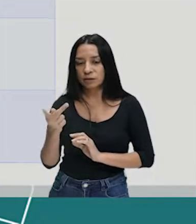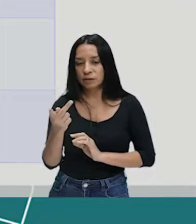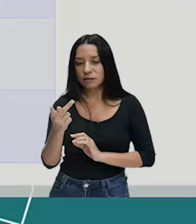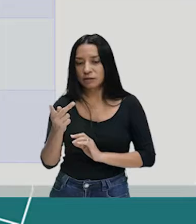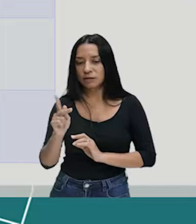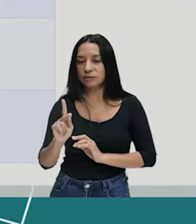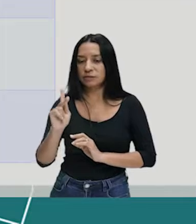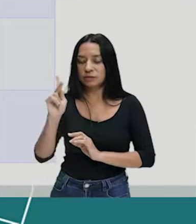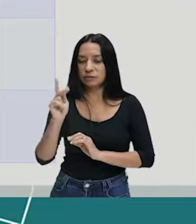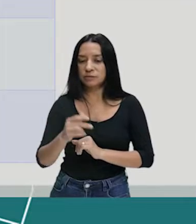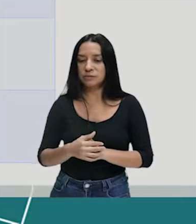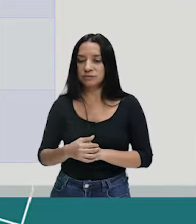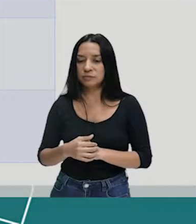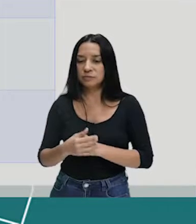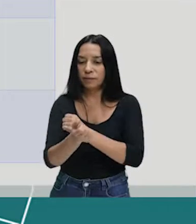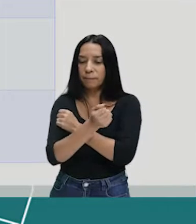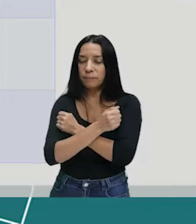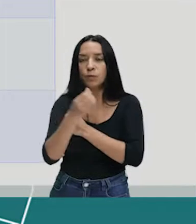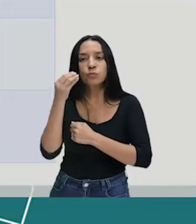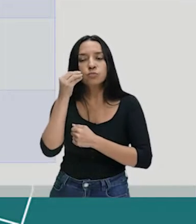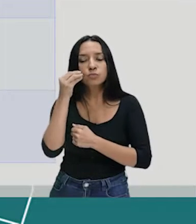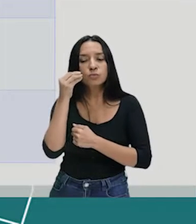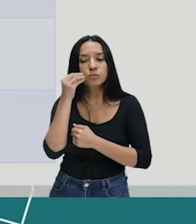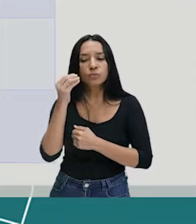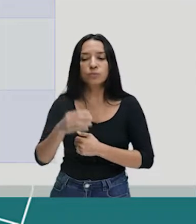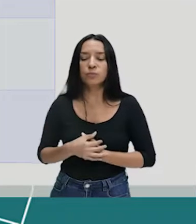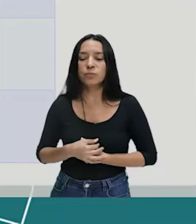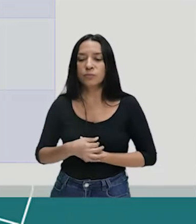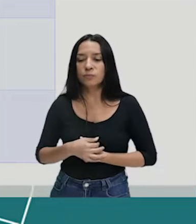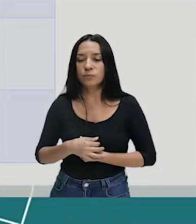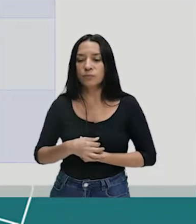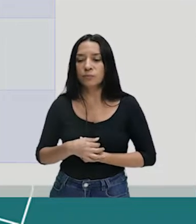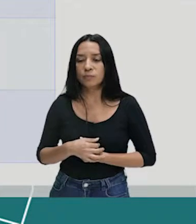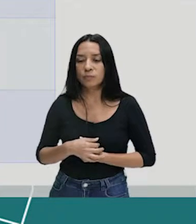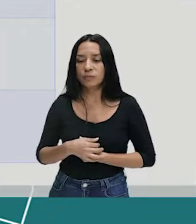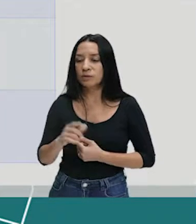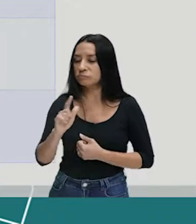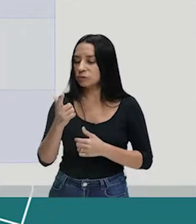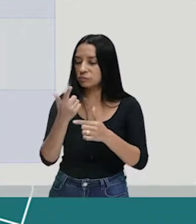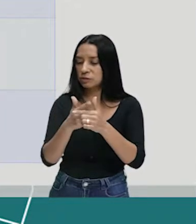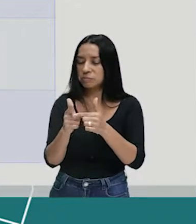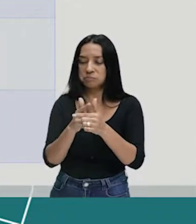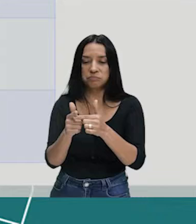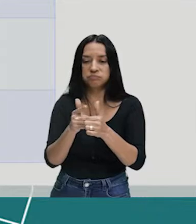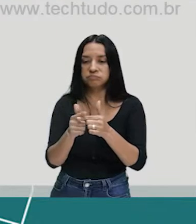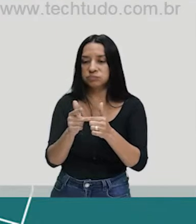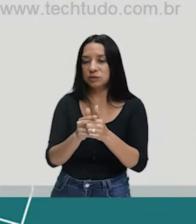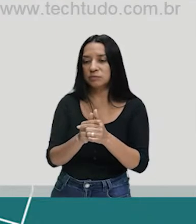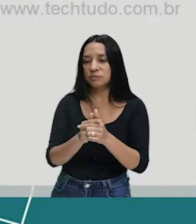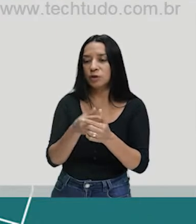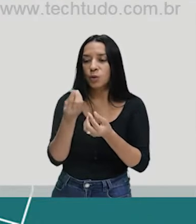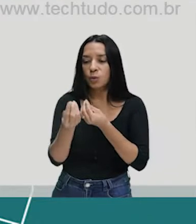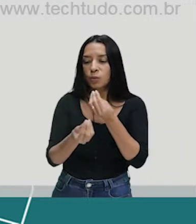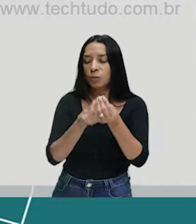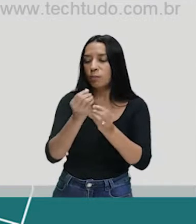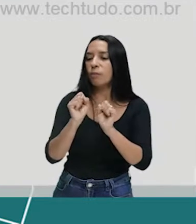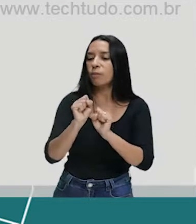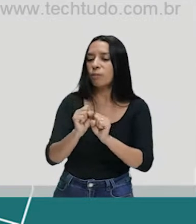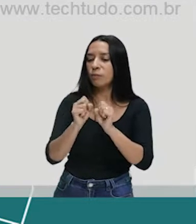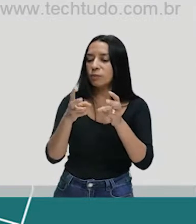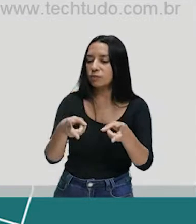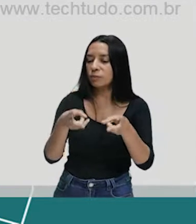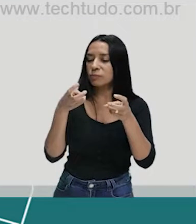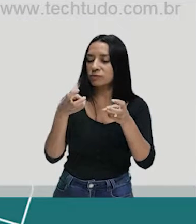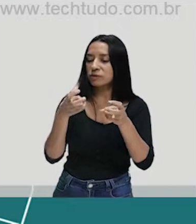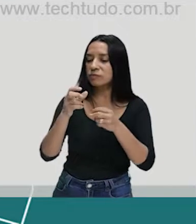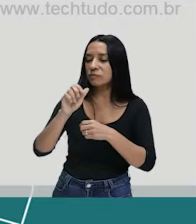Ramos ele que se esqueceria Abraços e beijos MPE no problema então são formas que você pode observar essas